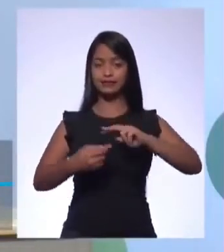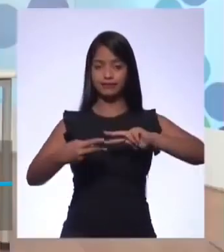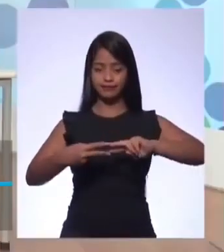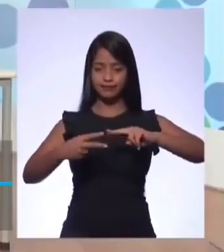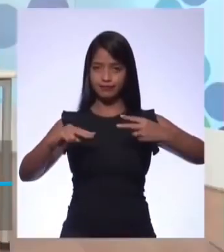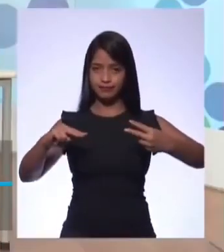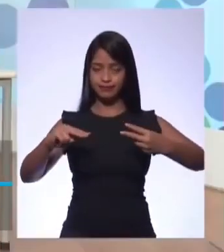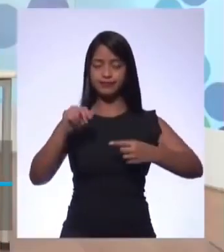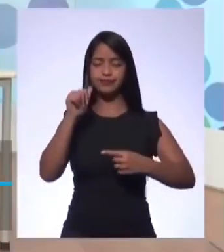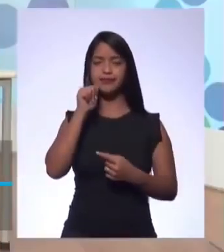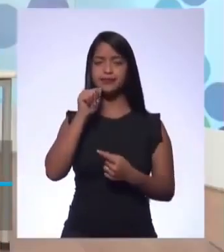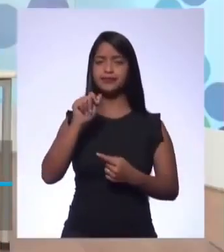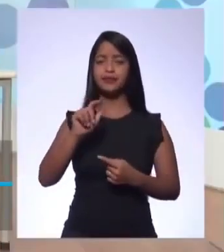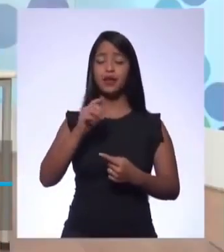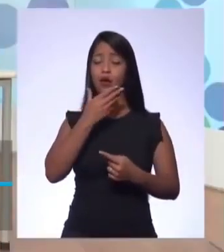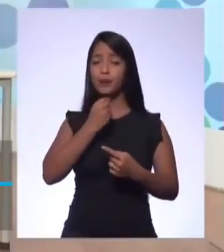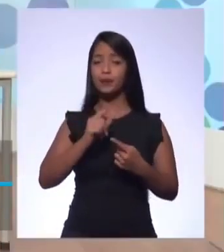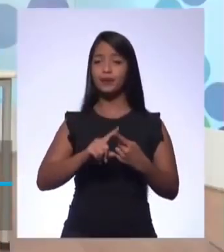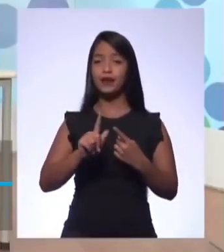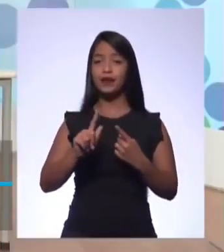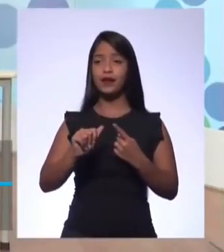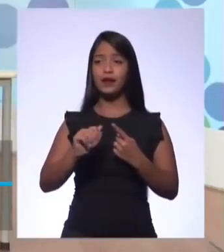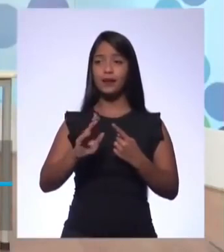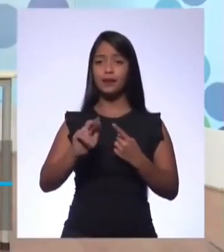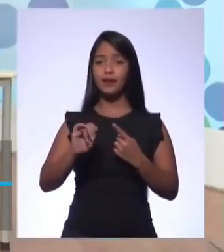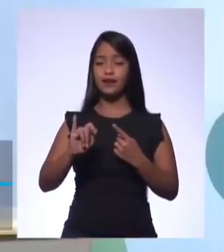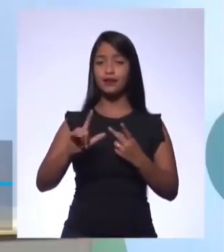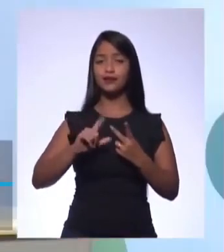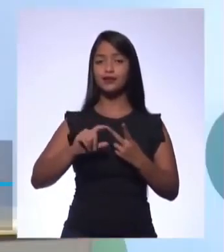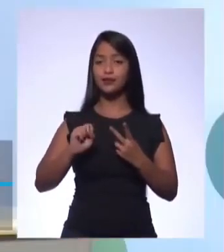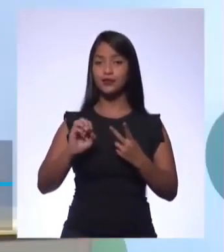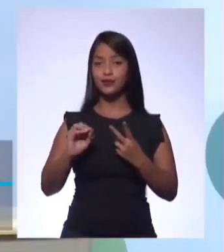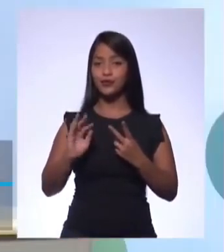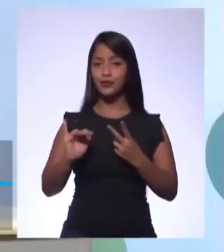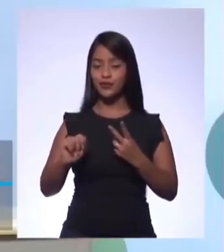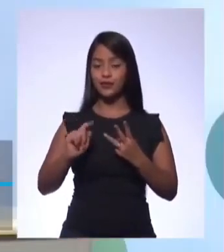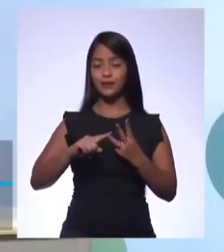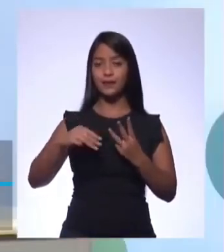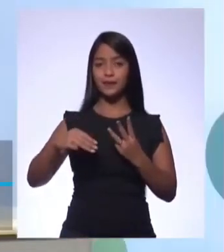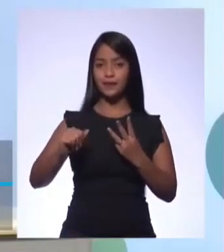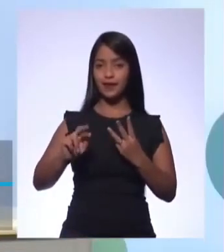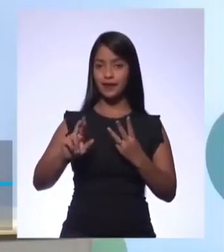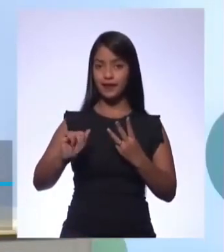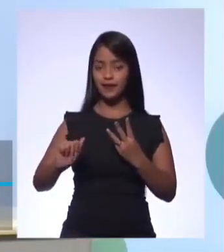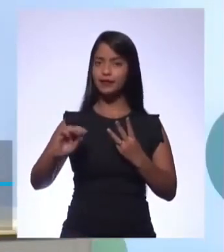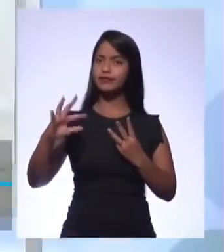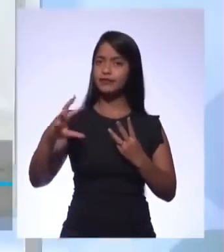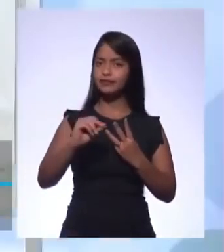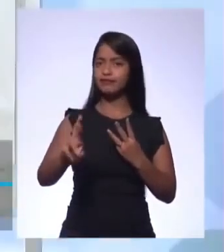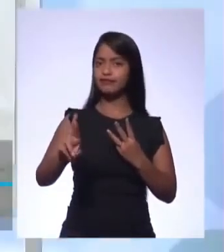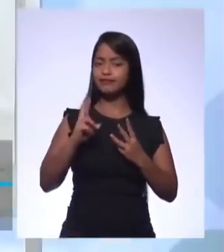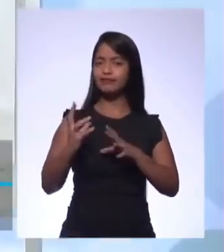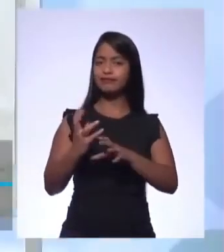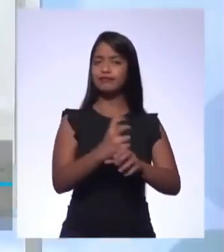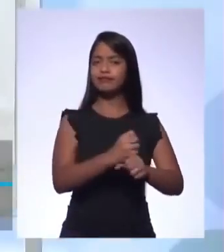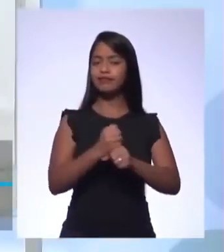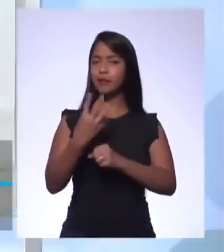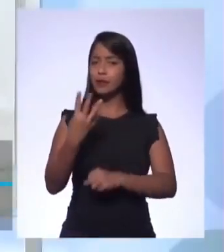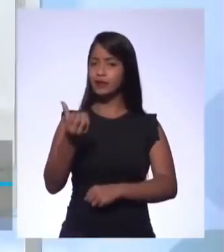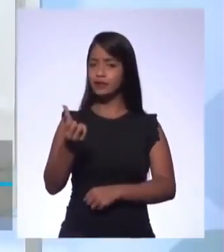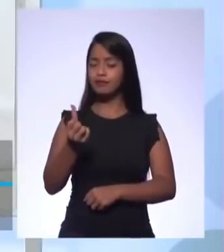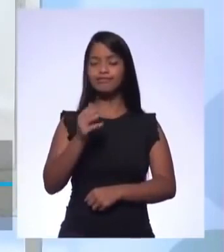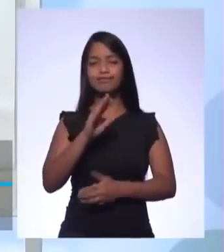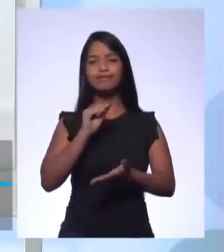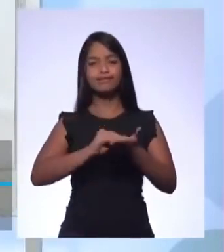a Clara, a Cauã, a Heitora, a Ana Clara, todo mundo 46. Mas não deram resposta completa,